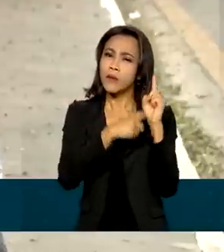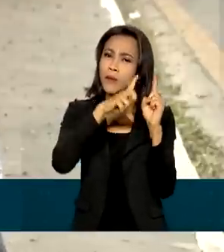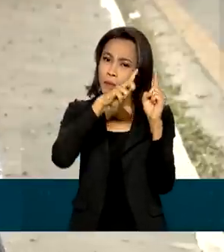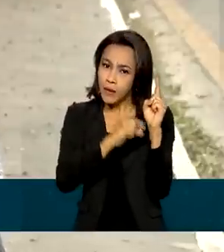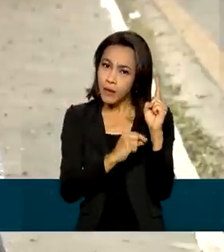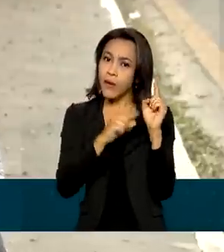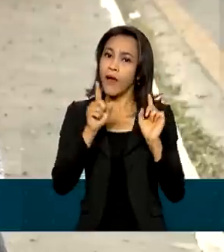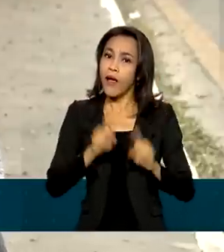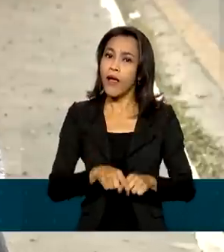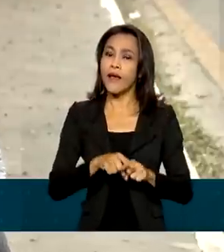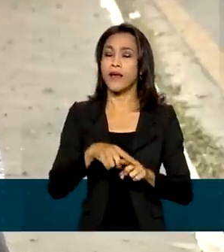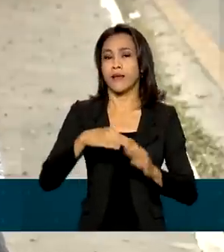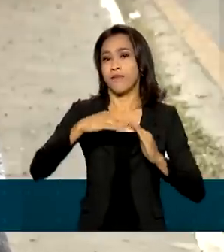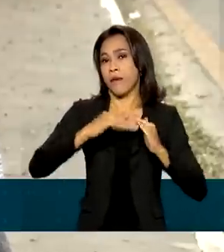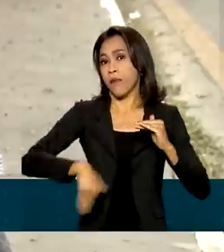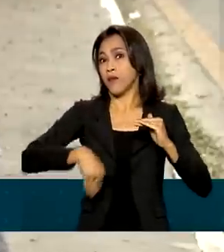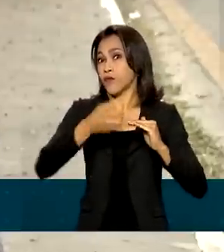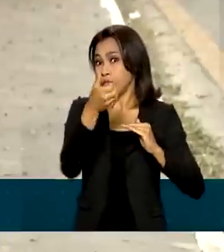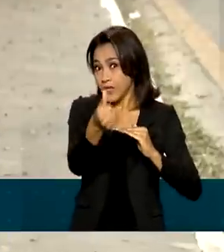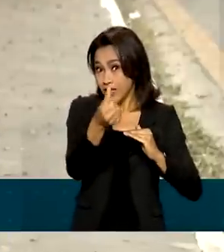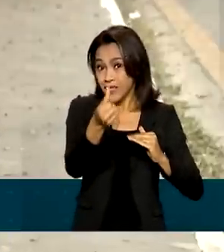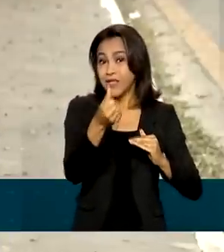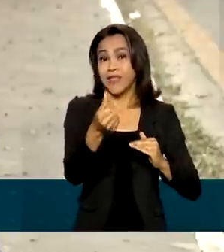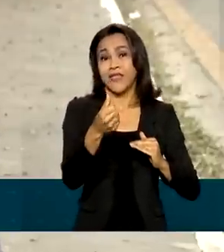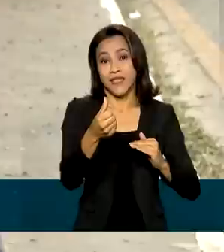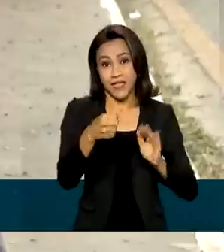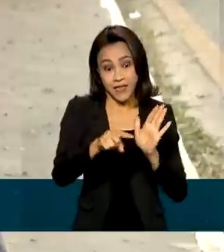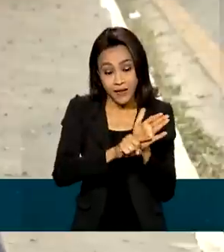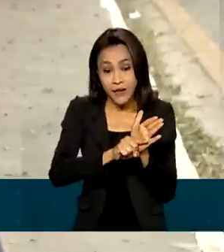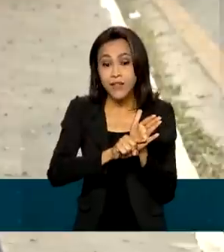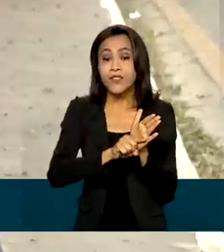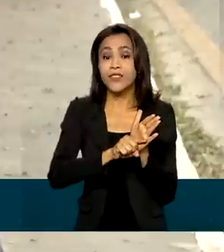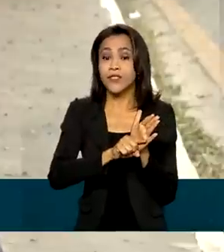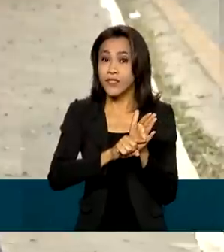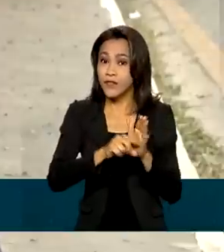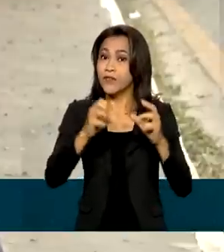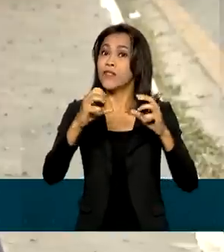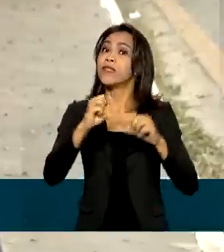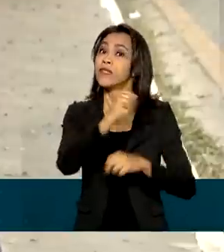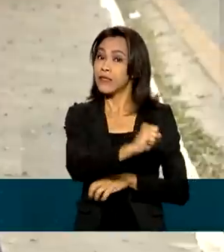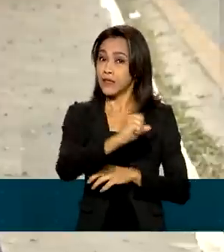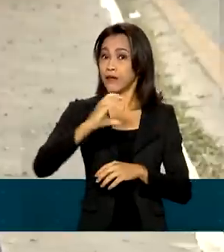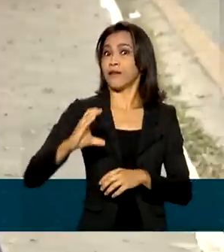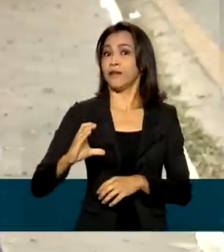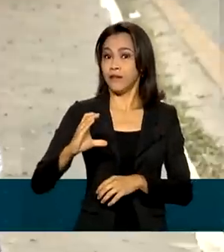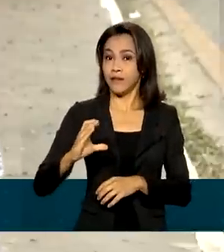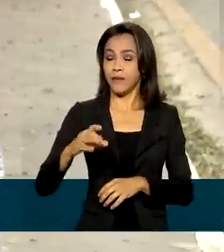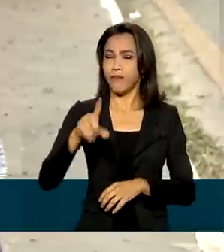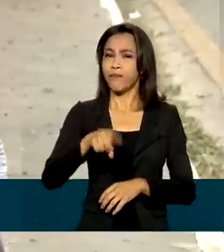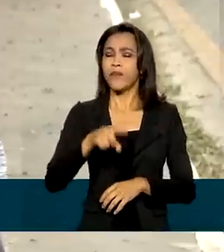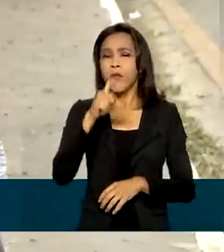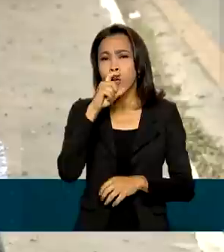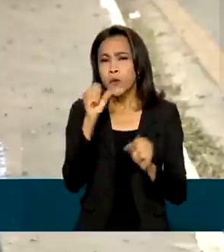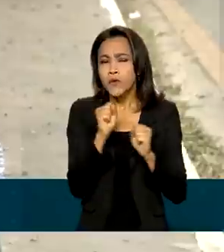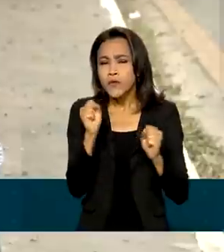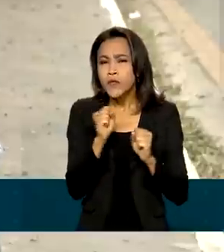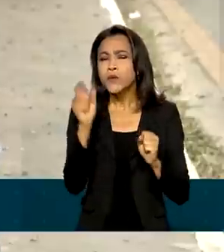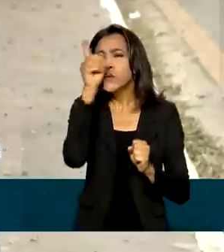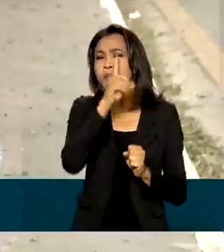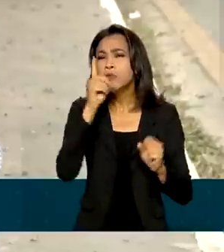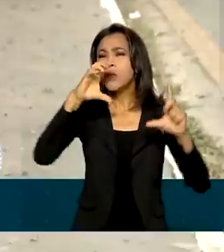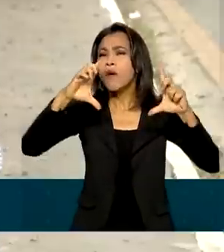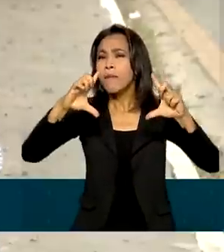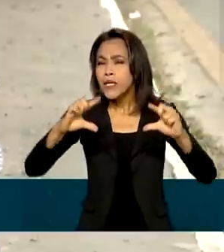é de -6° seis graus negativos em Santa Catarina o free a força no